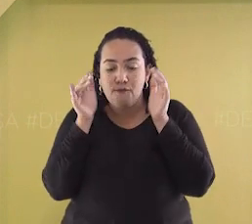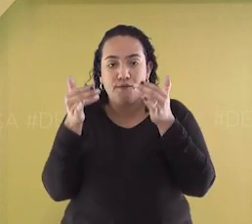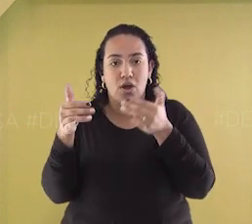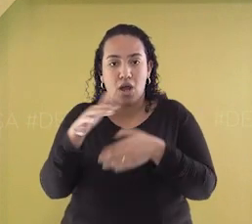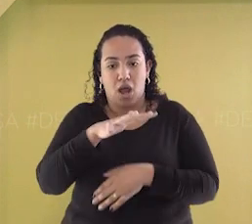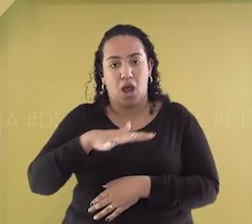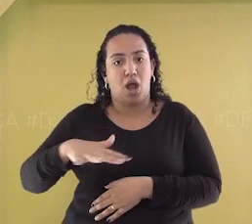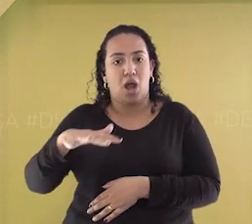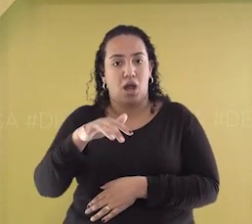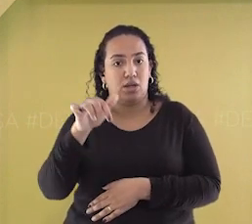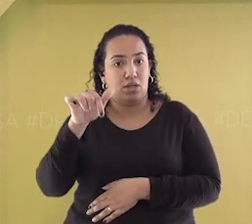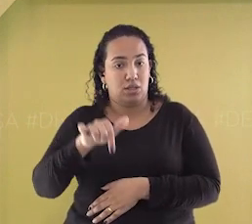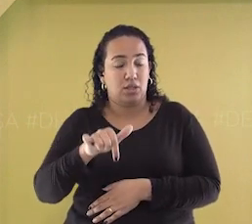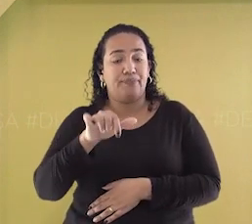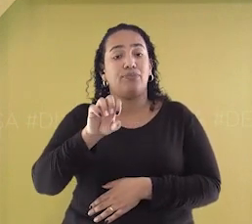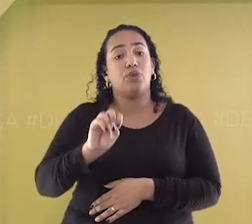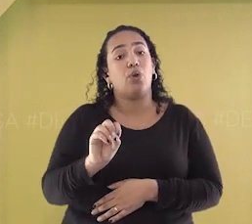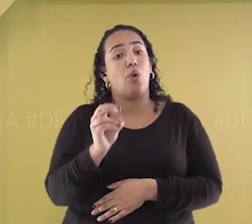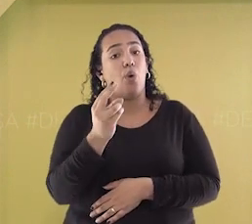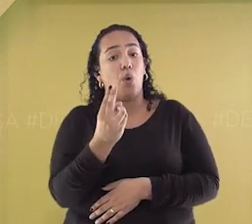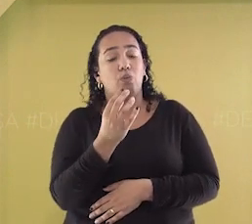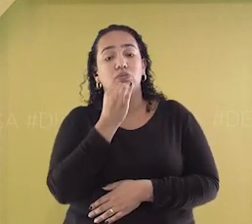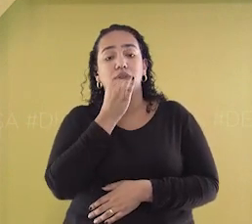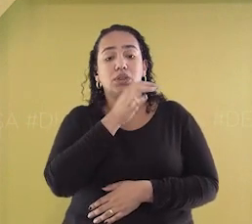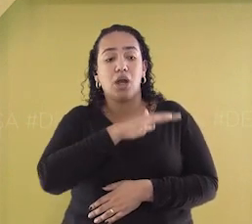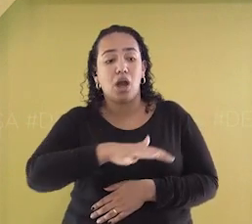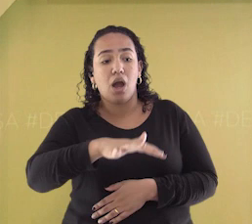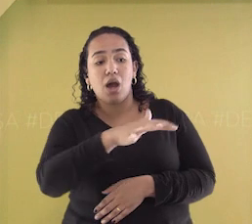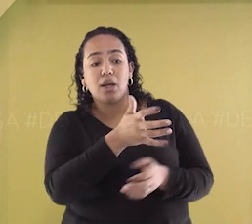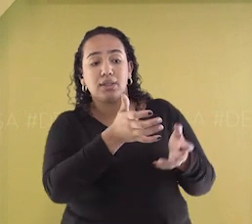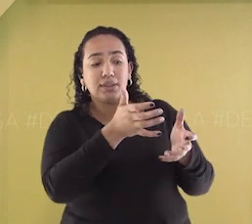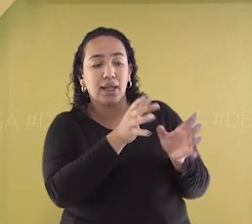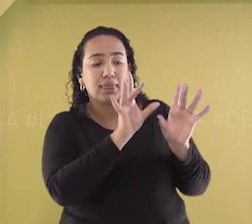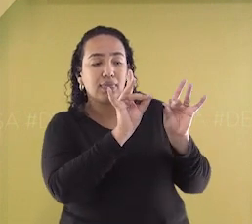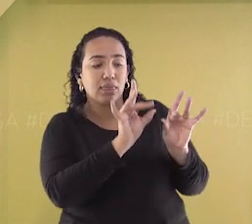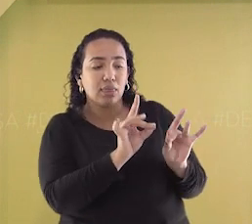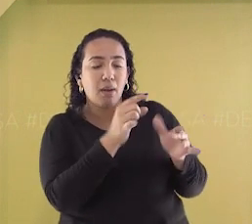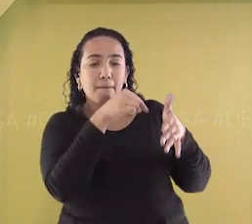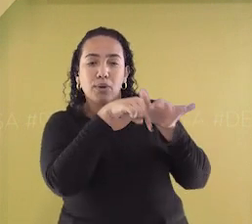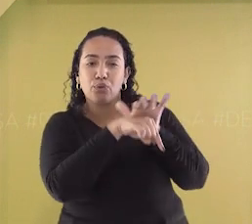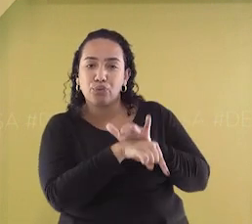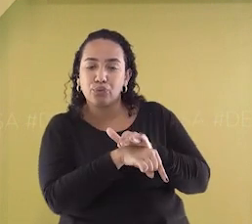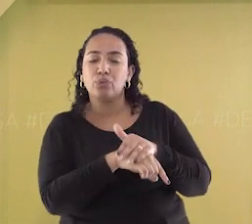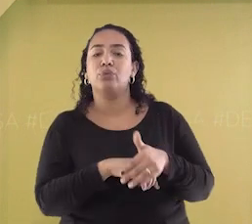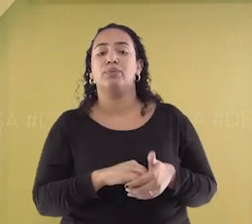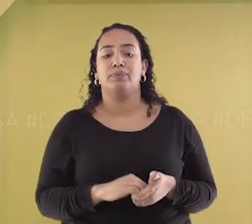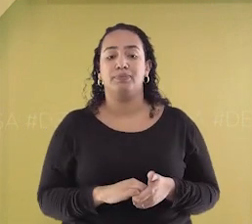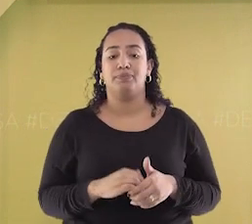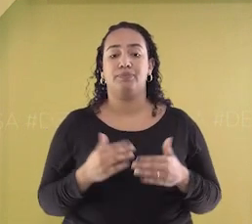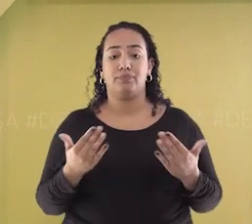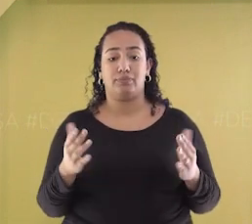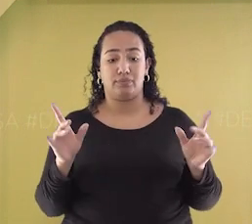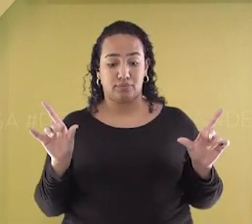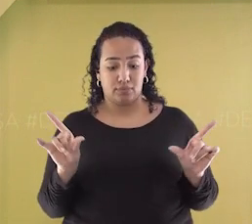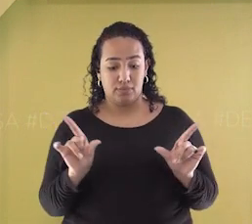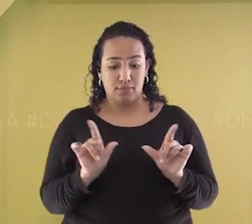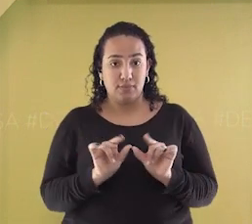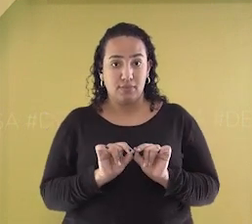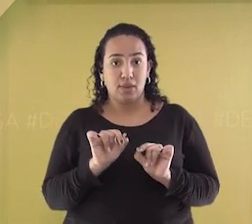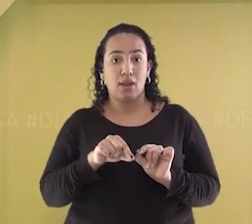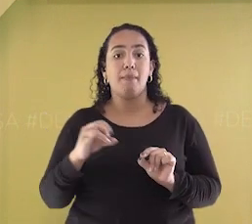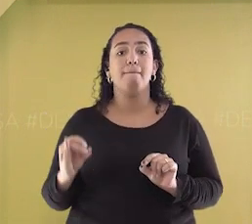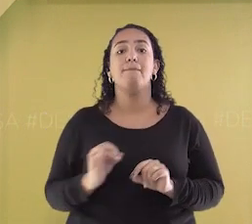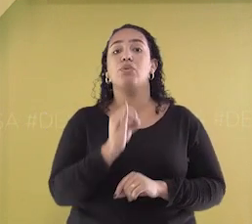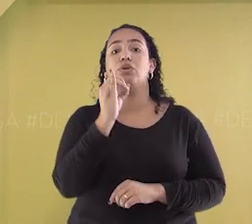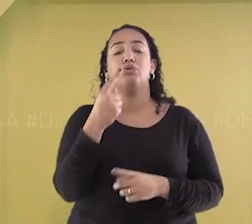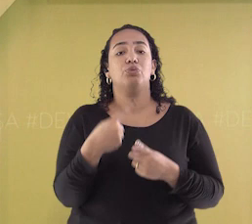uma área mais abrangente ou uma área onde nós queremos ver mais os detalhes. E a escala é